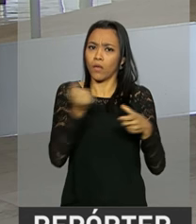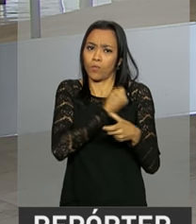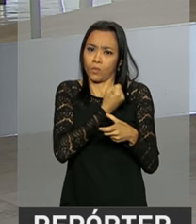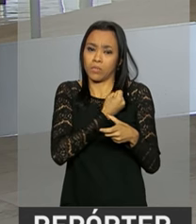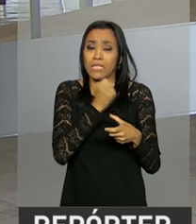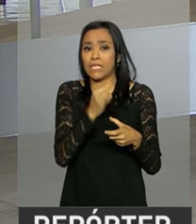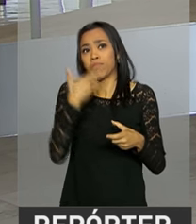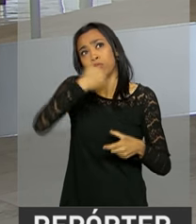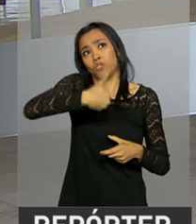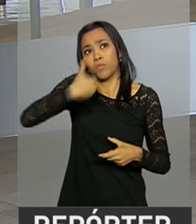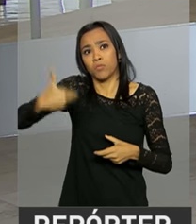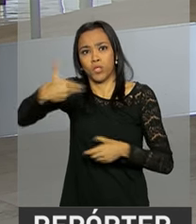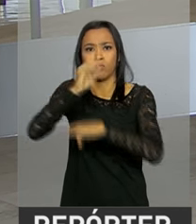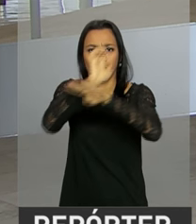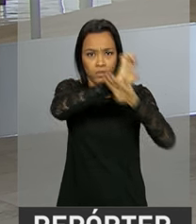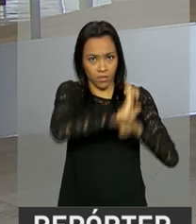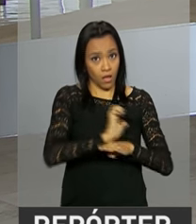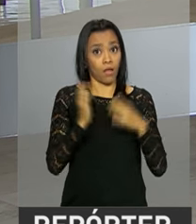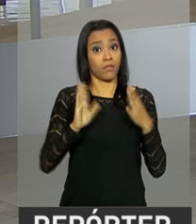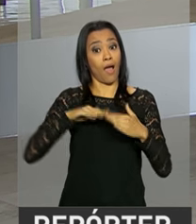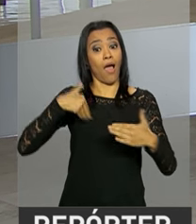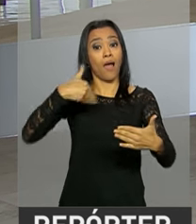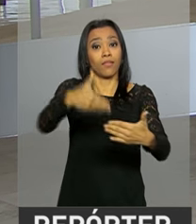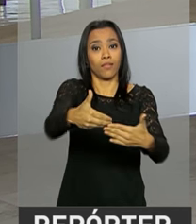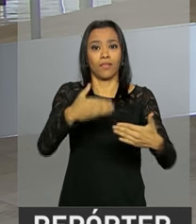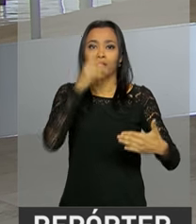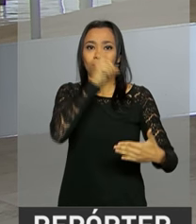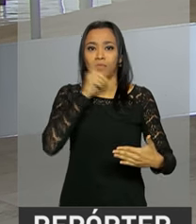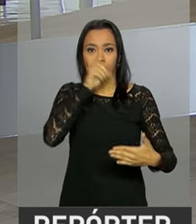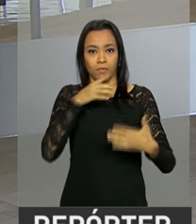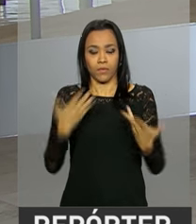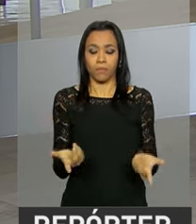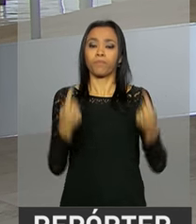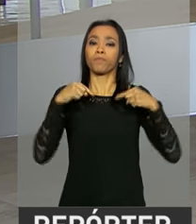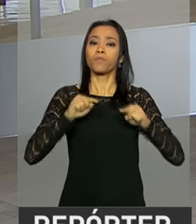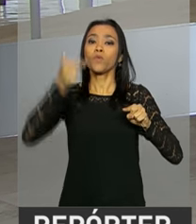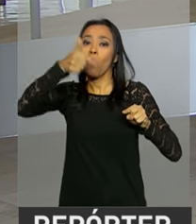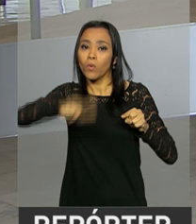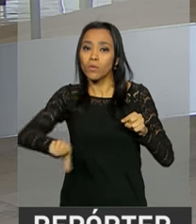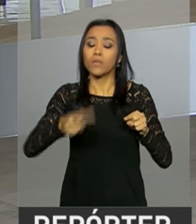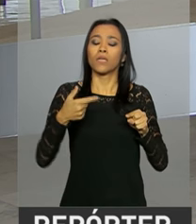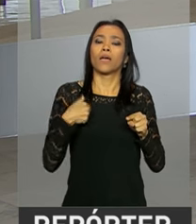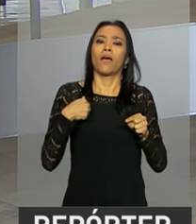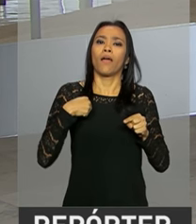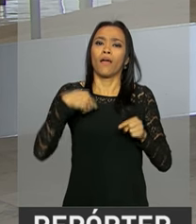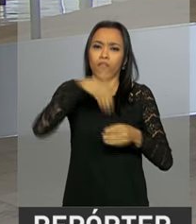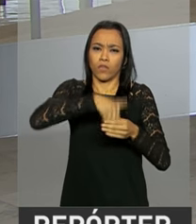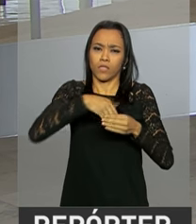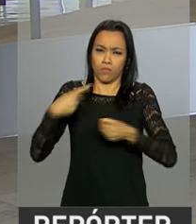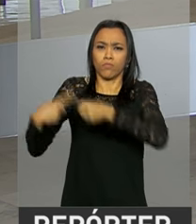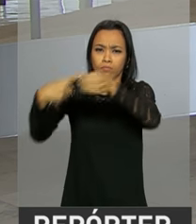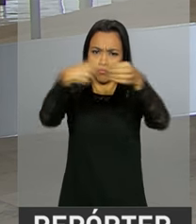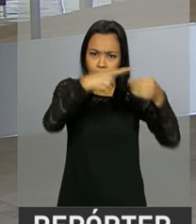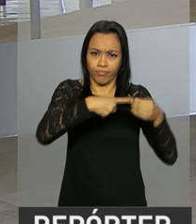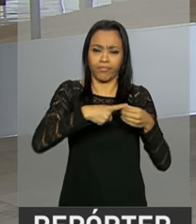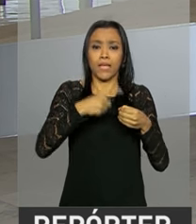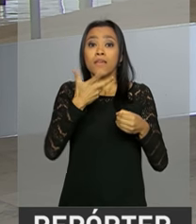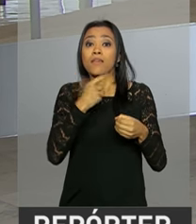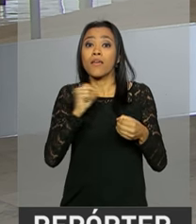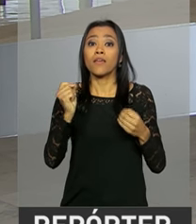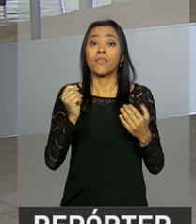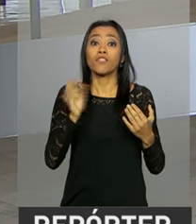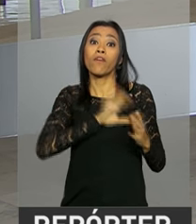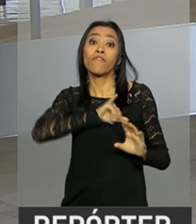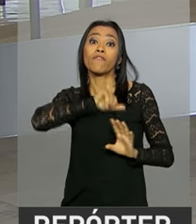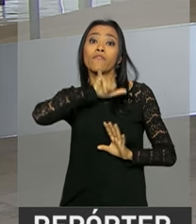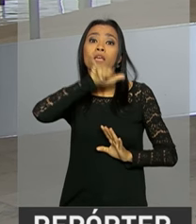ocorram novos pedidos até as eleições de domingo e também nas eleições municipais de domingo José luí Quem estiver em trânsito